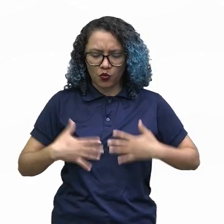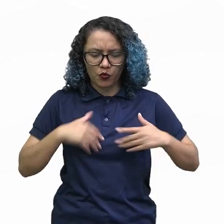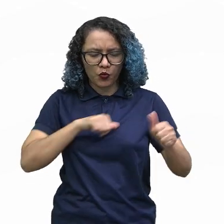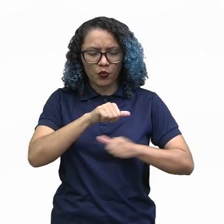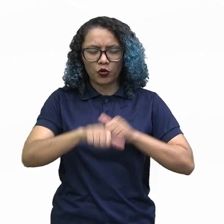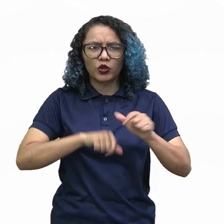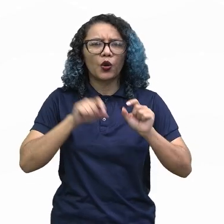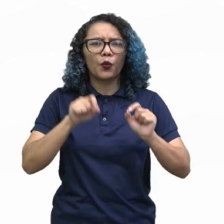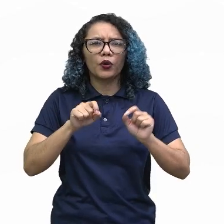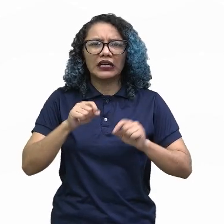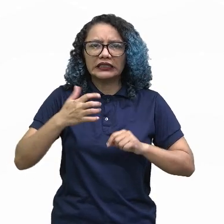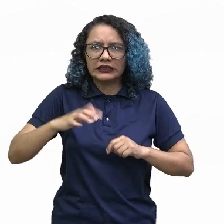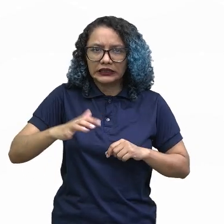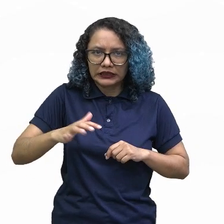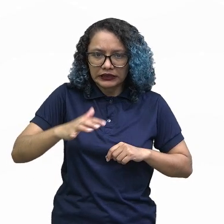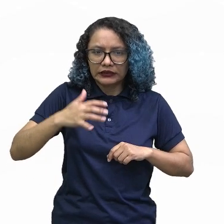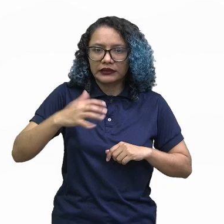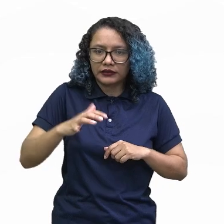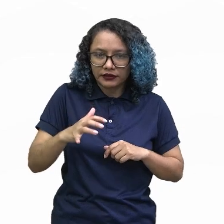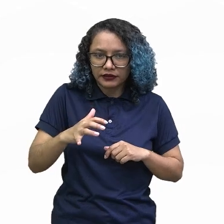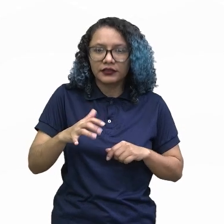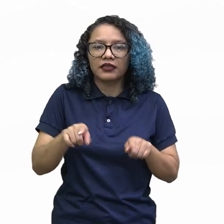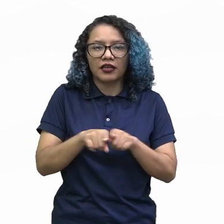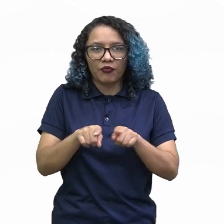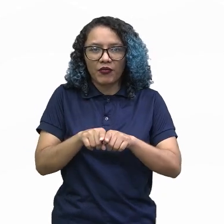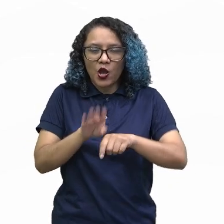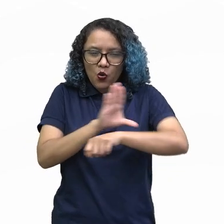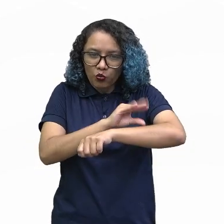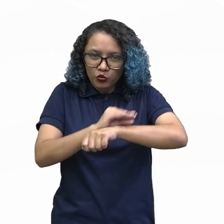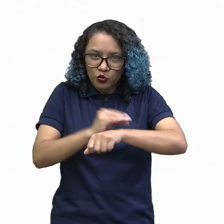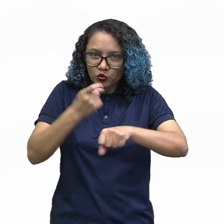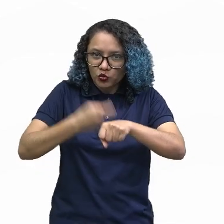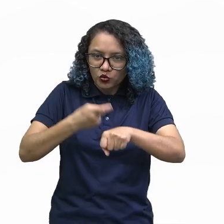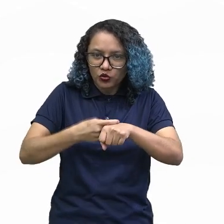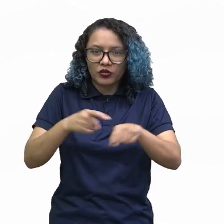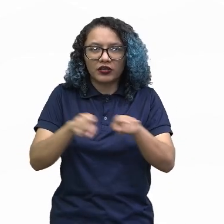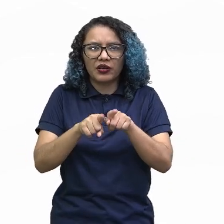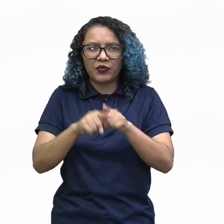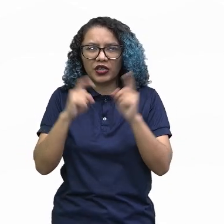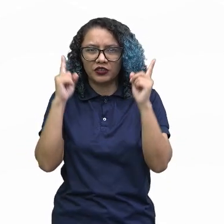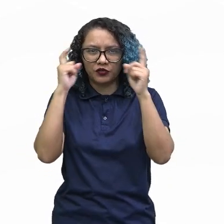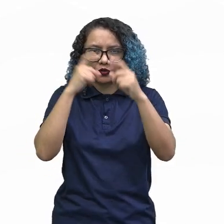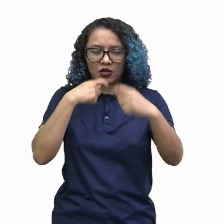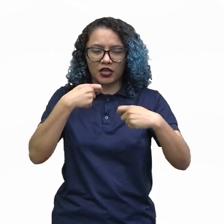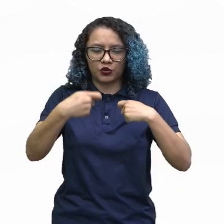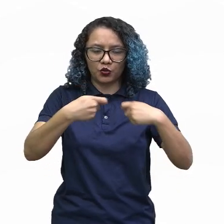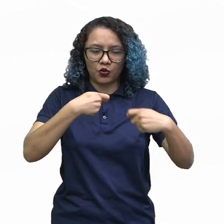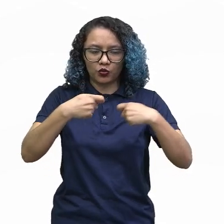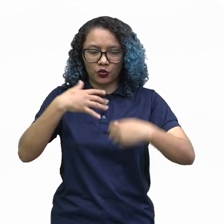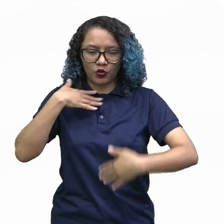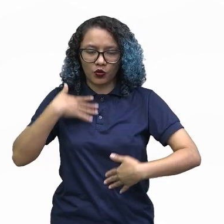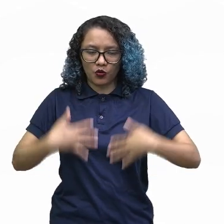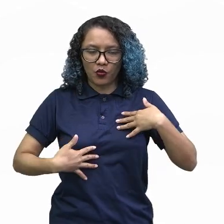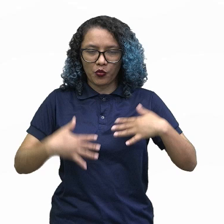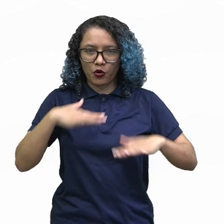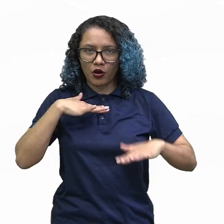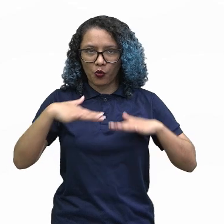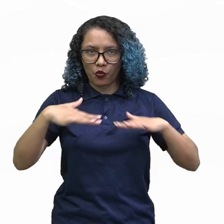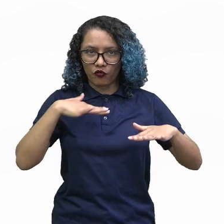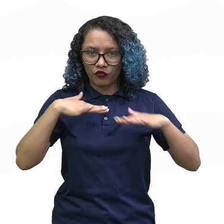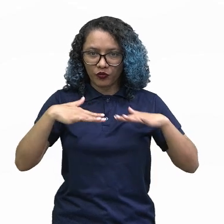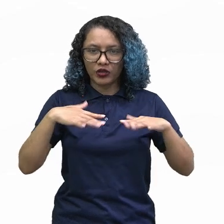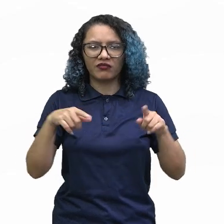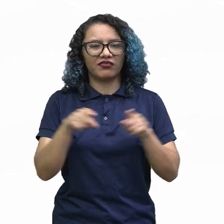causar tremores, rigidez muscular e dificuldades na coordenação motora. Além dos